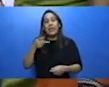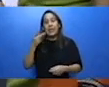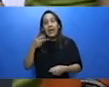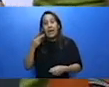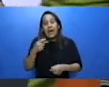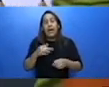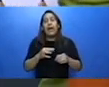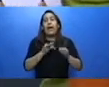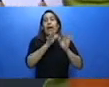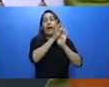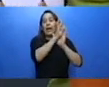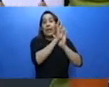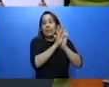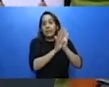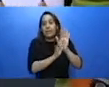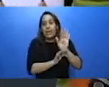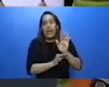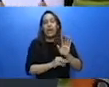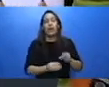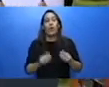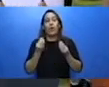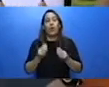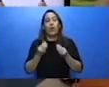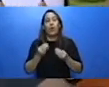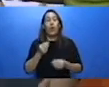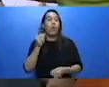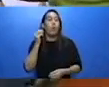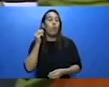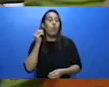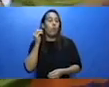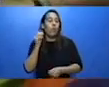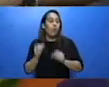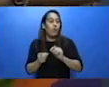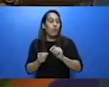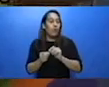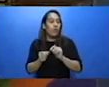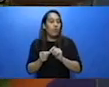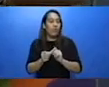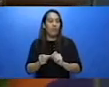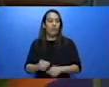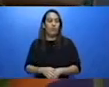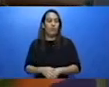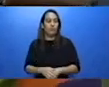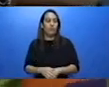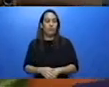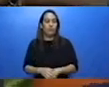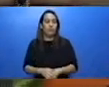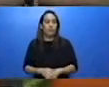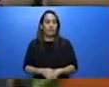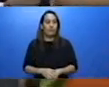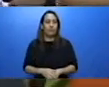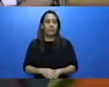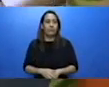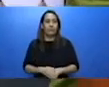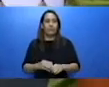contar como o experimento foi feito. É o momento do relato.